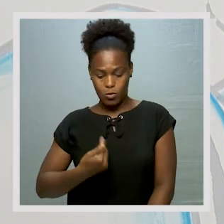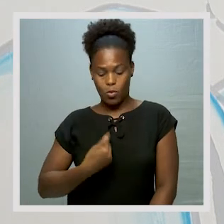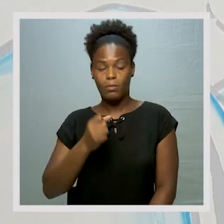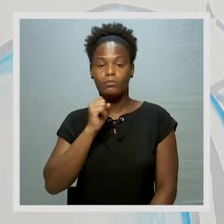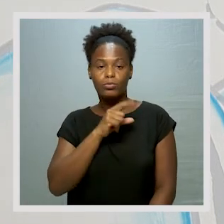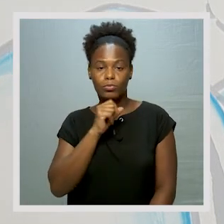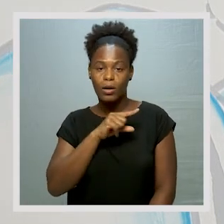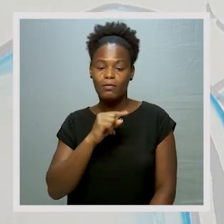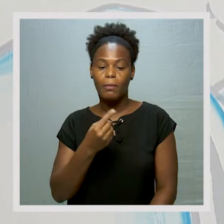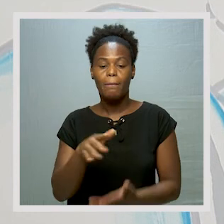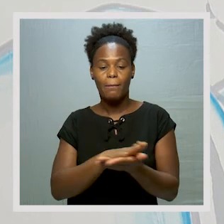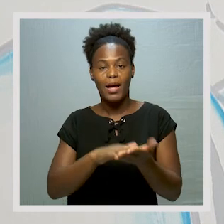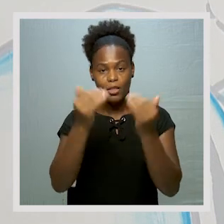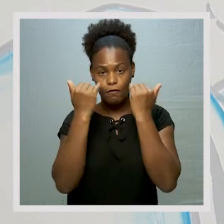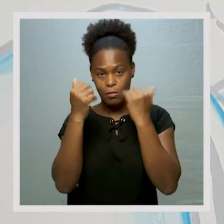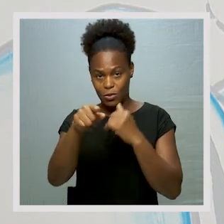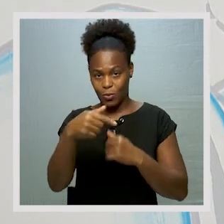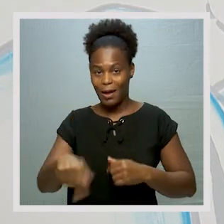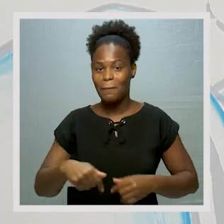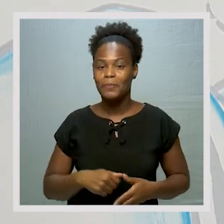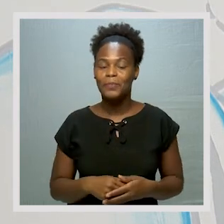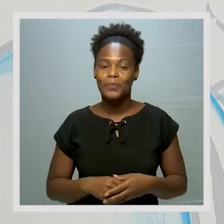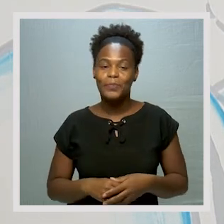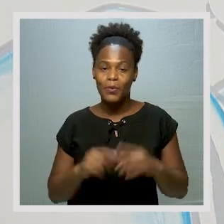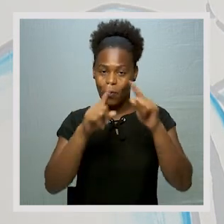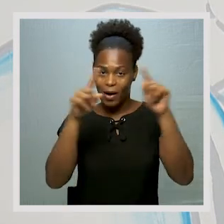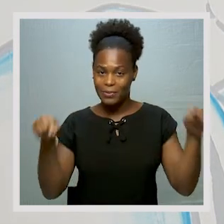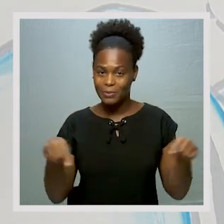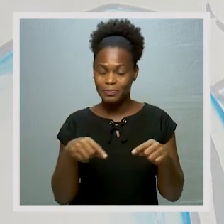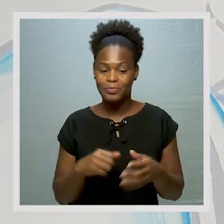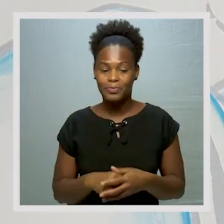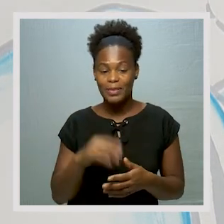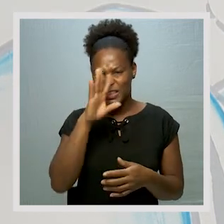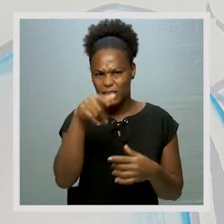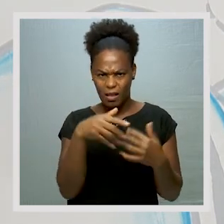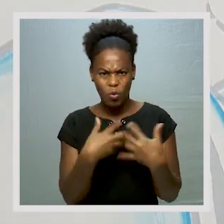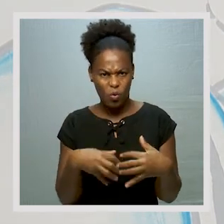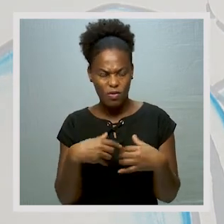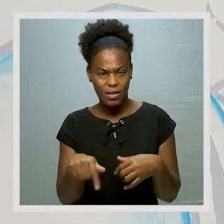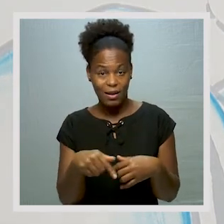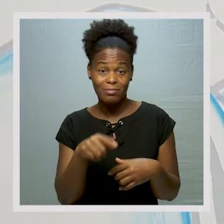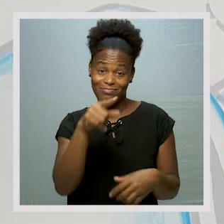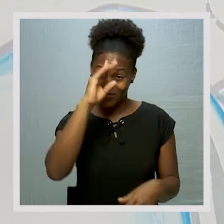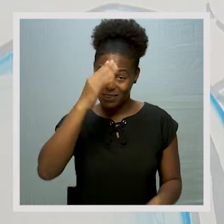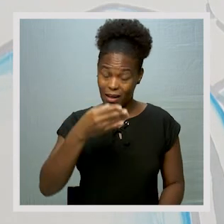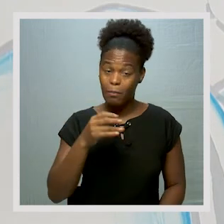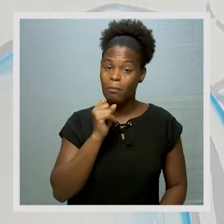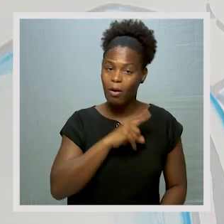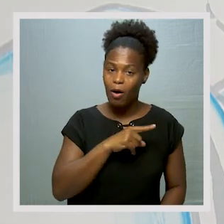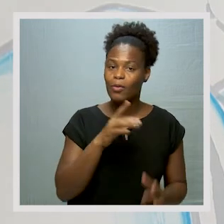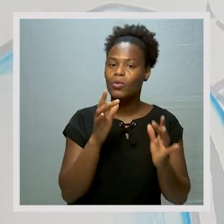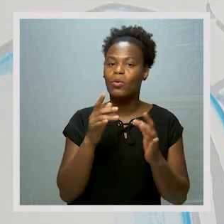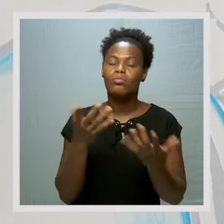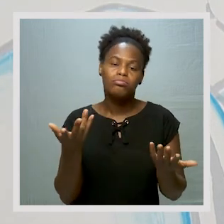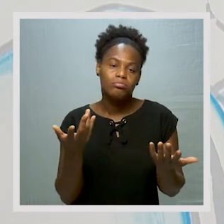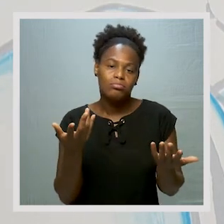pessoal disponível com base nos dados que vocês têm no quadro. No caso vocês tiverem dúvidas, vocês sabem que